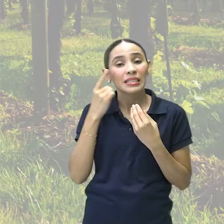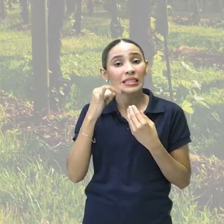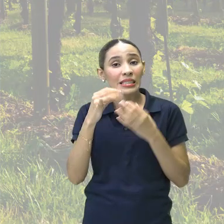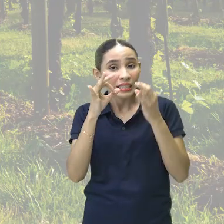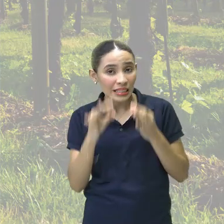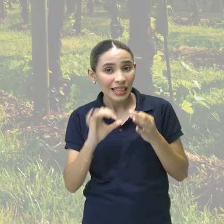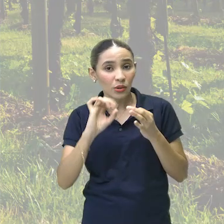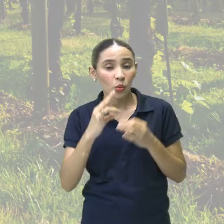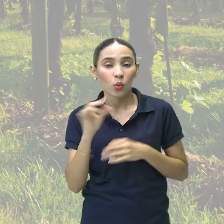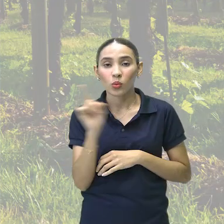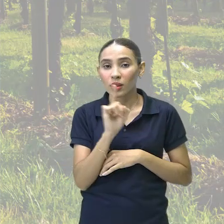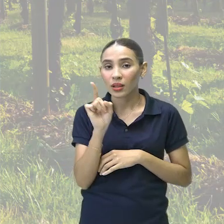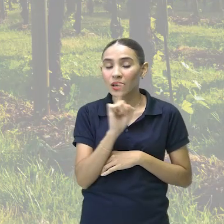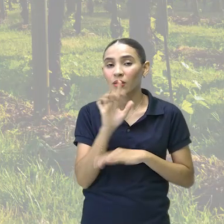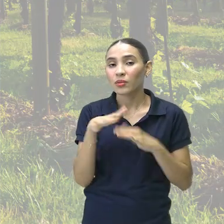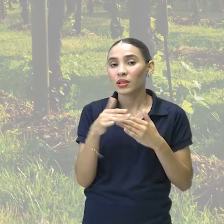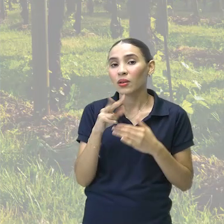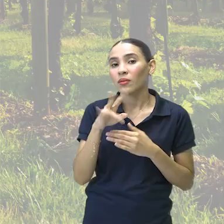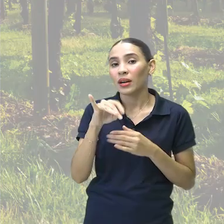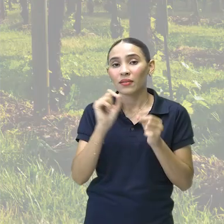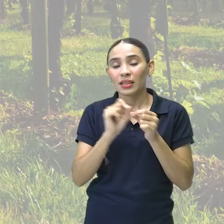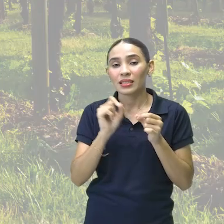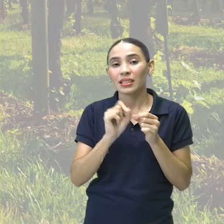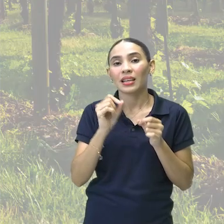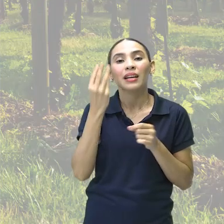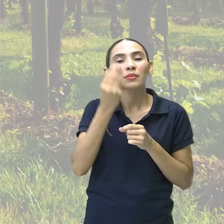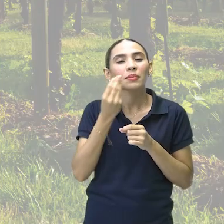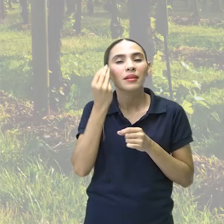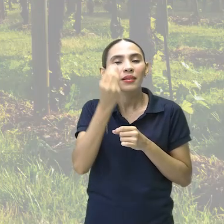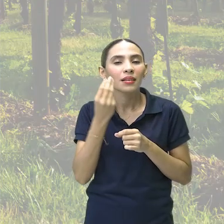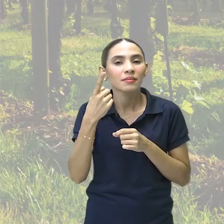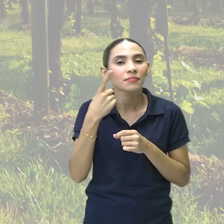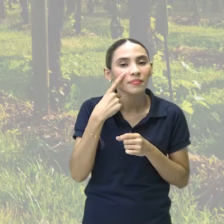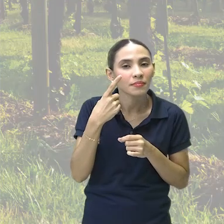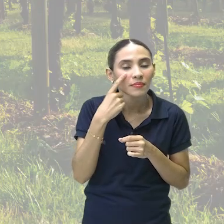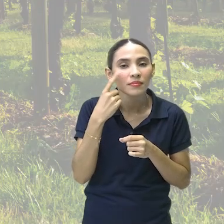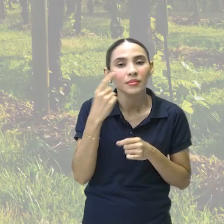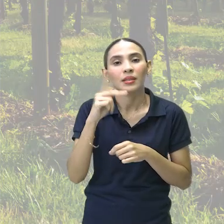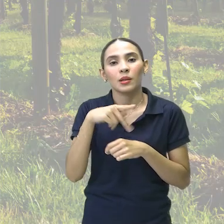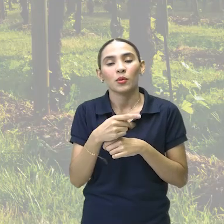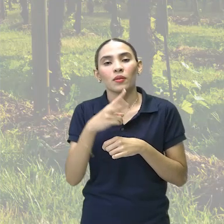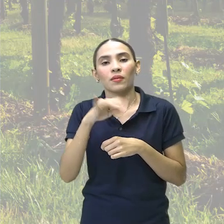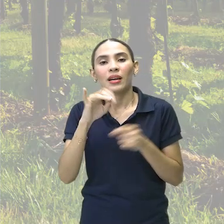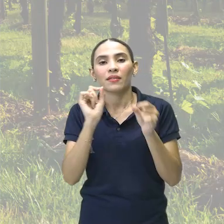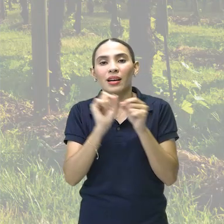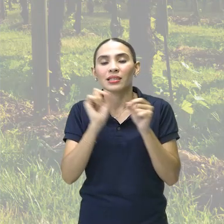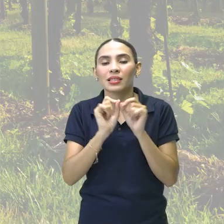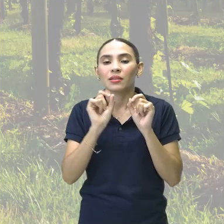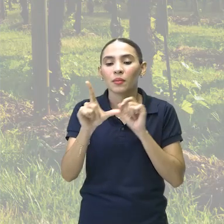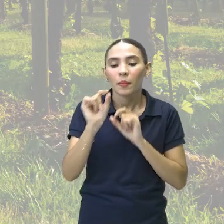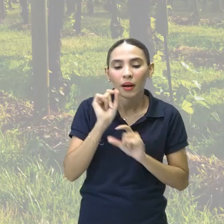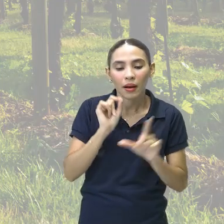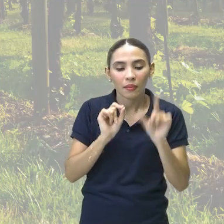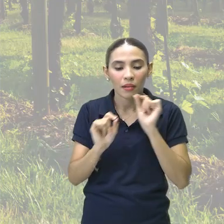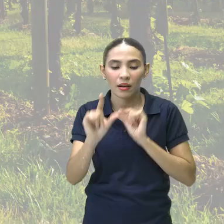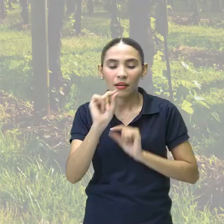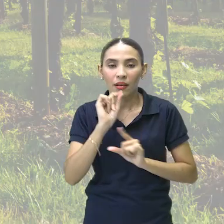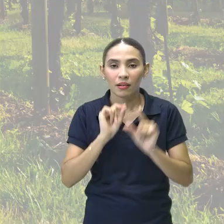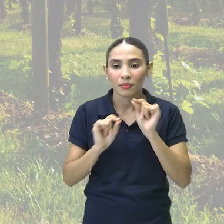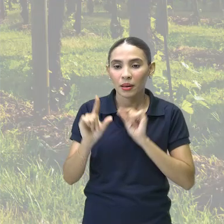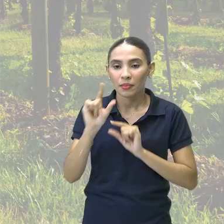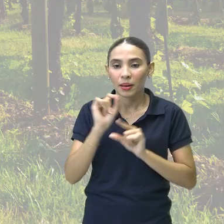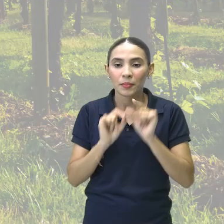não. Né? Então, ele faz a experiência, faz a observação, e assim ele vai fazendo a seleção,